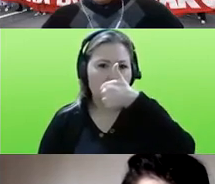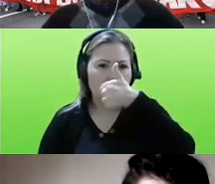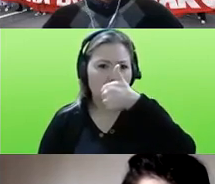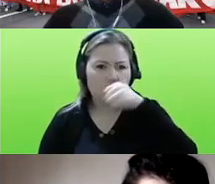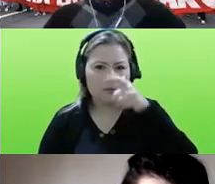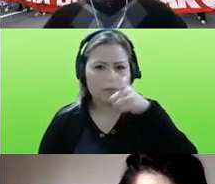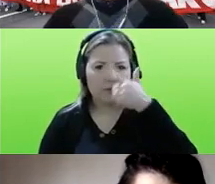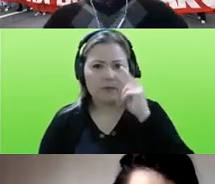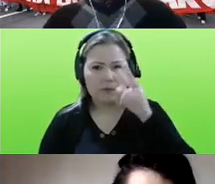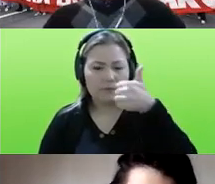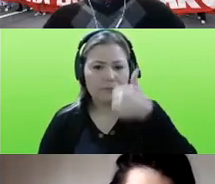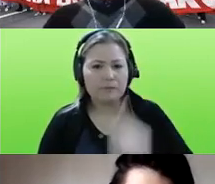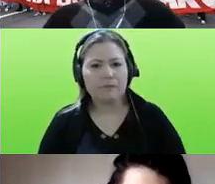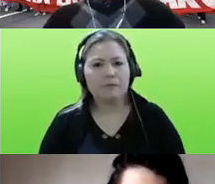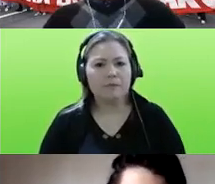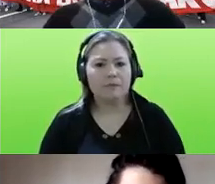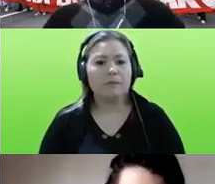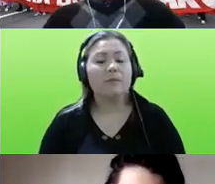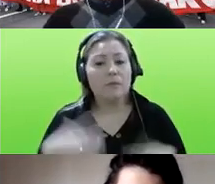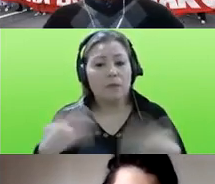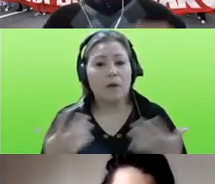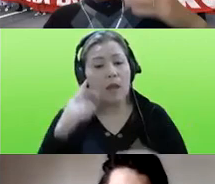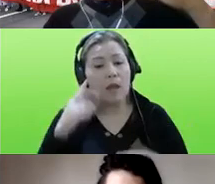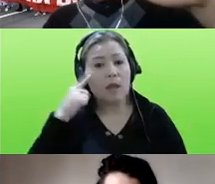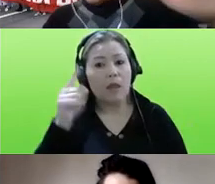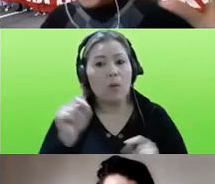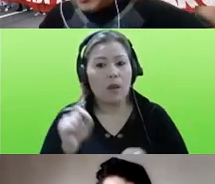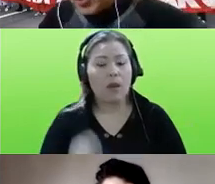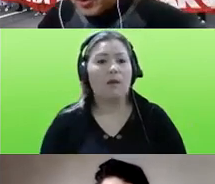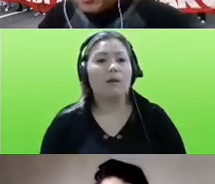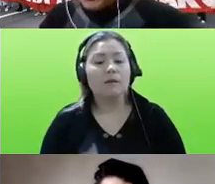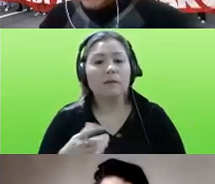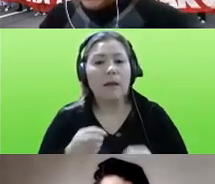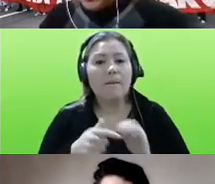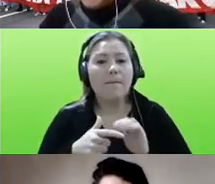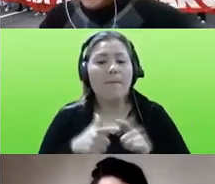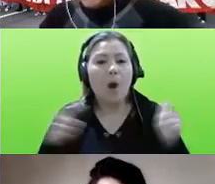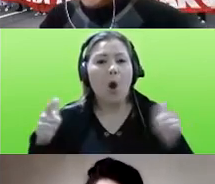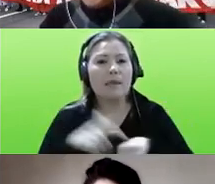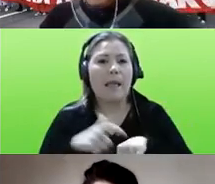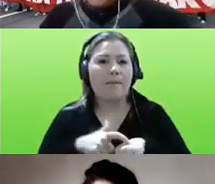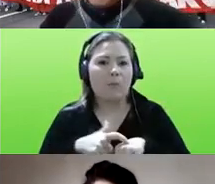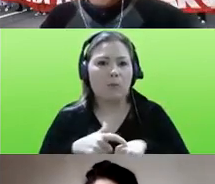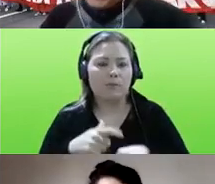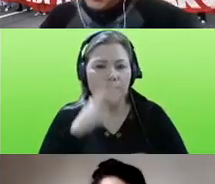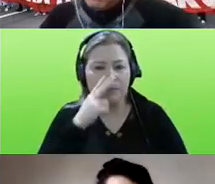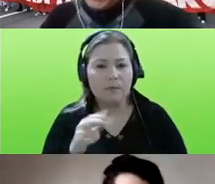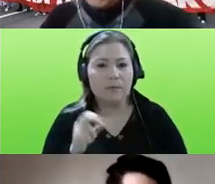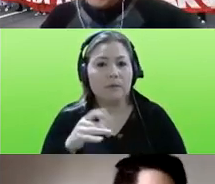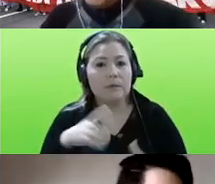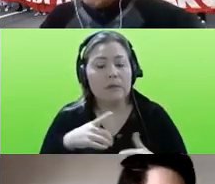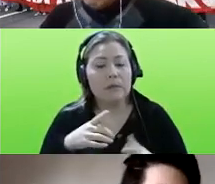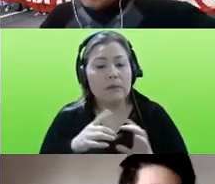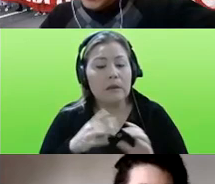Está aparecendo? Tá. Então, a ideia de darmos o maior tempo possível, Wesley, se fosse depender de